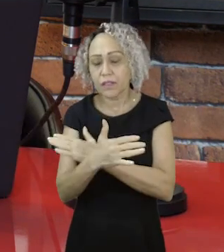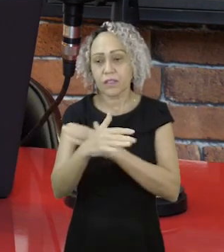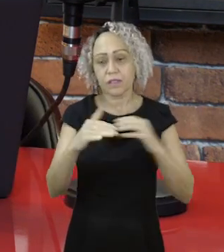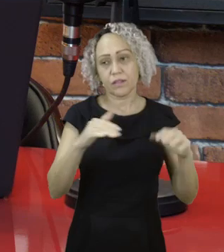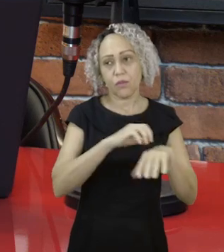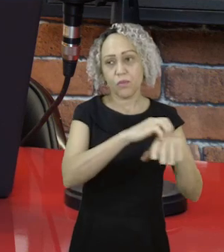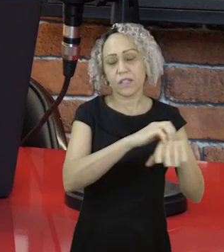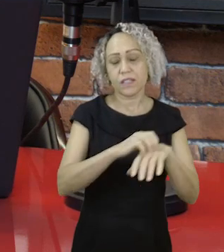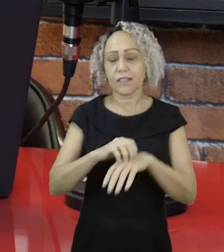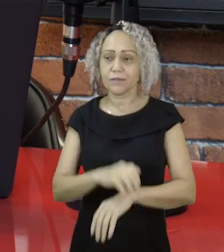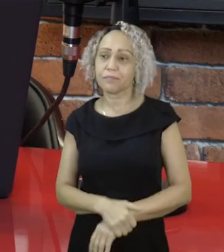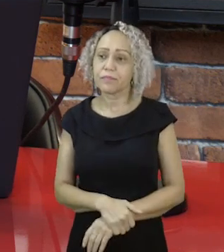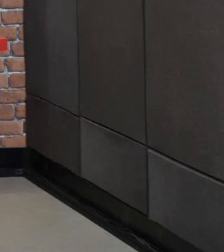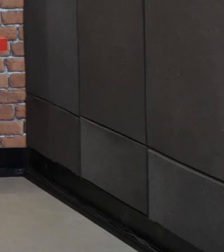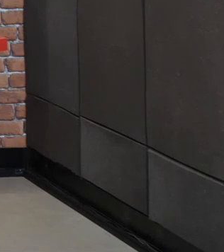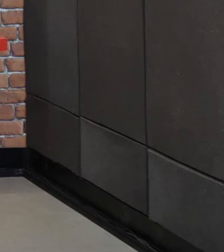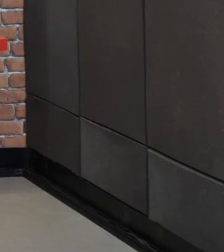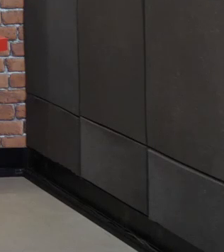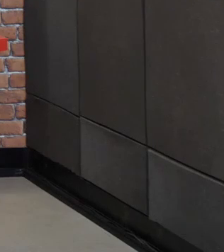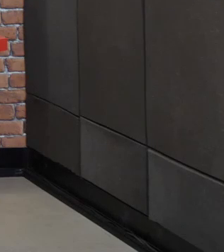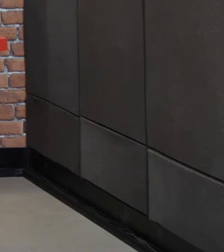e urbana e mobilidade.